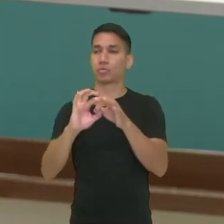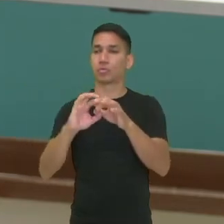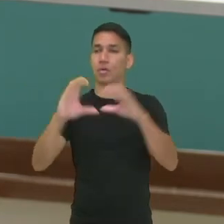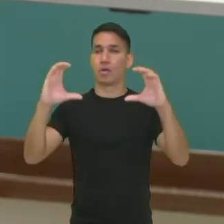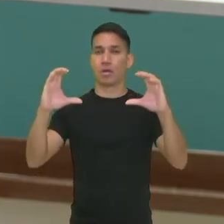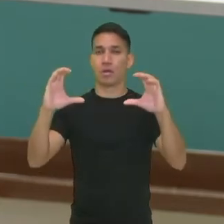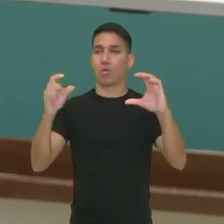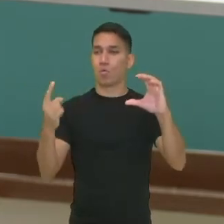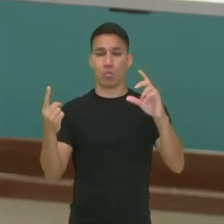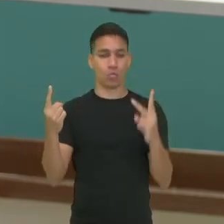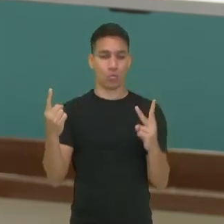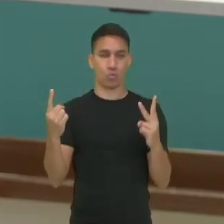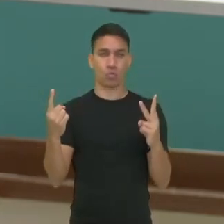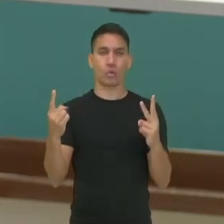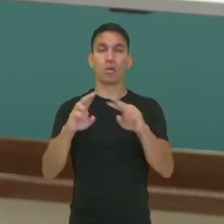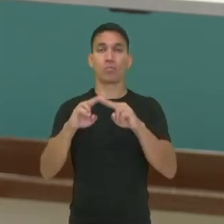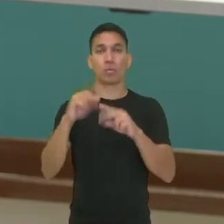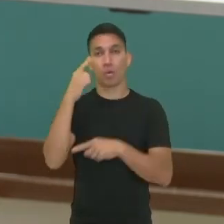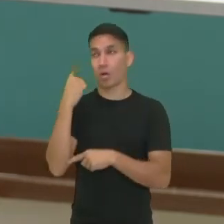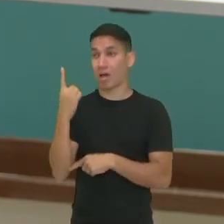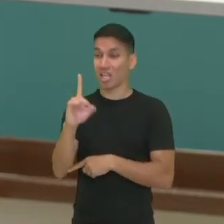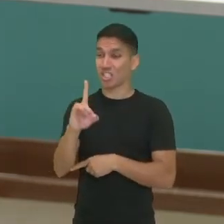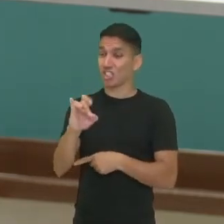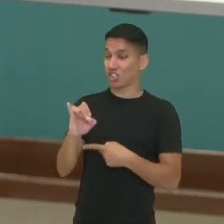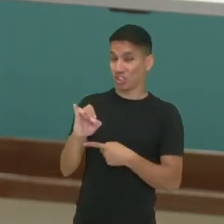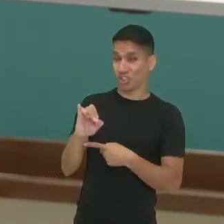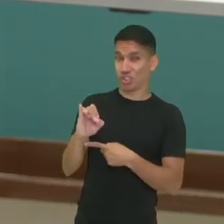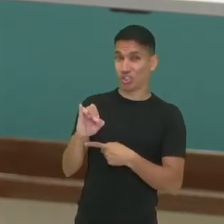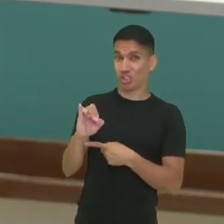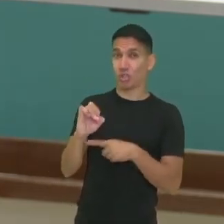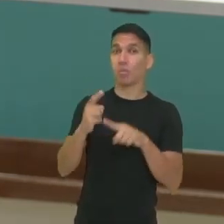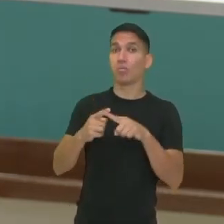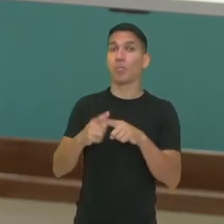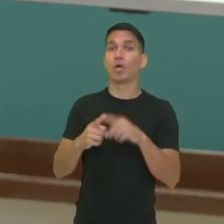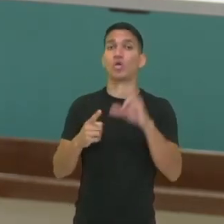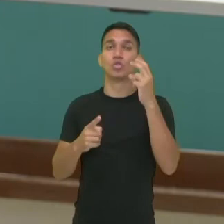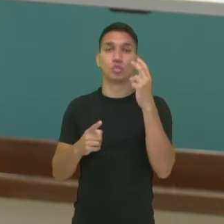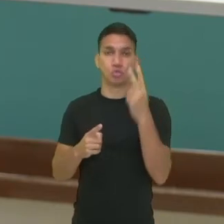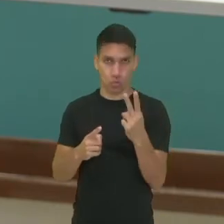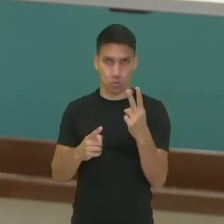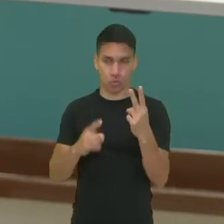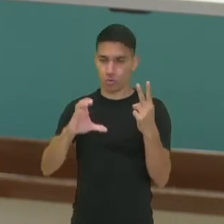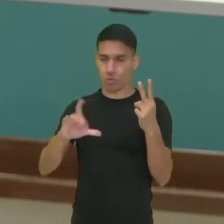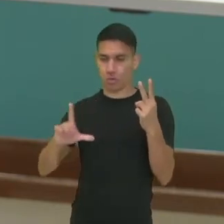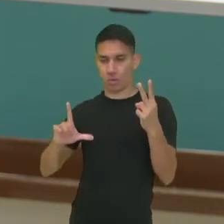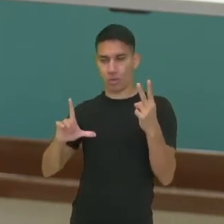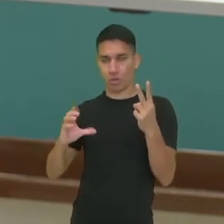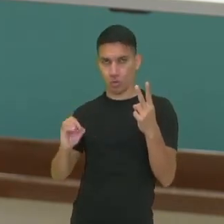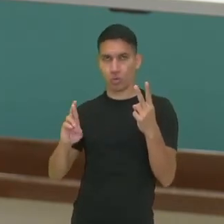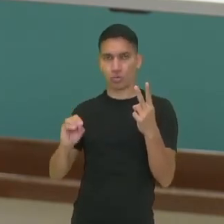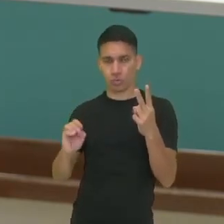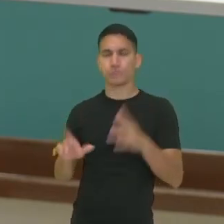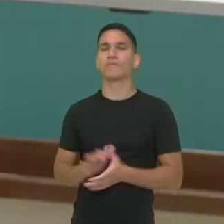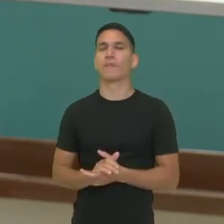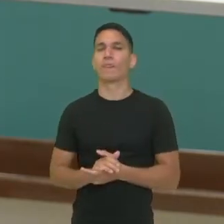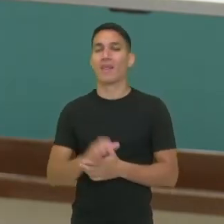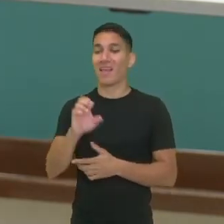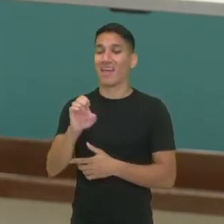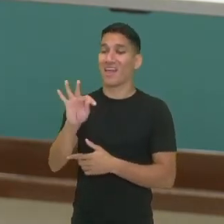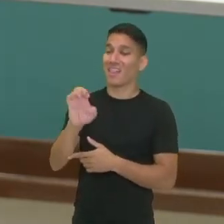Então, dicloro, porque são 2 átomos de cloro, tá? Dicloro.